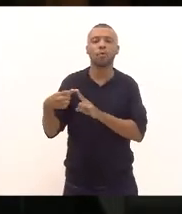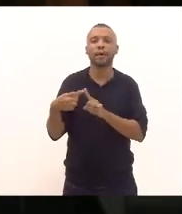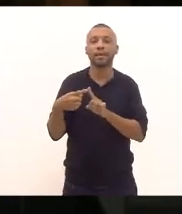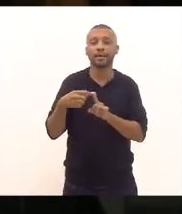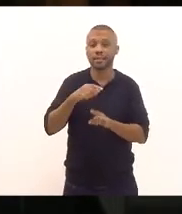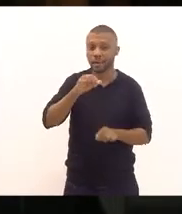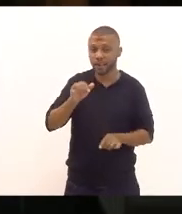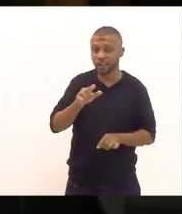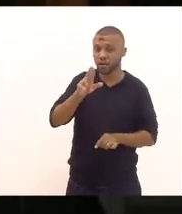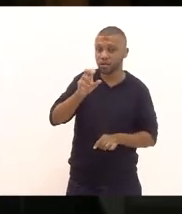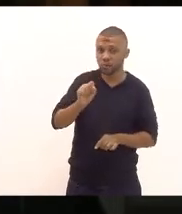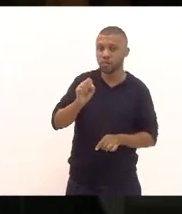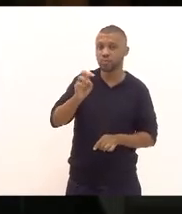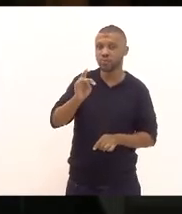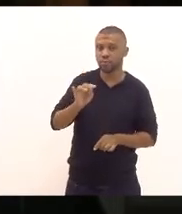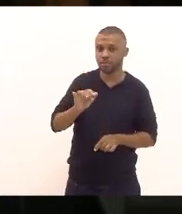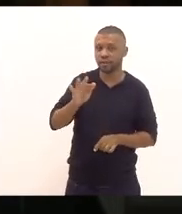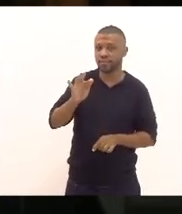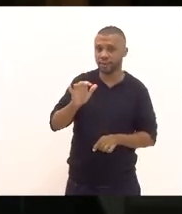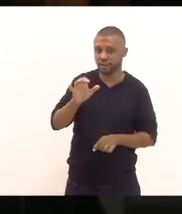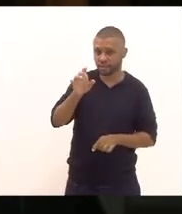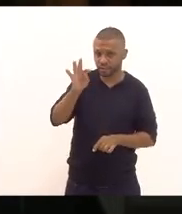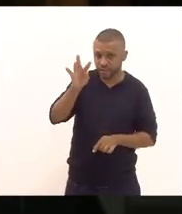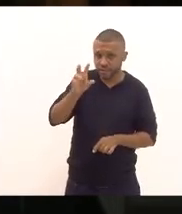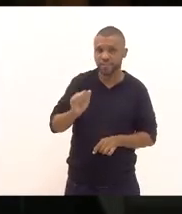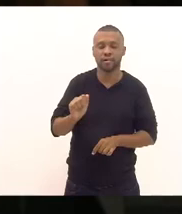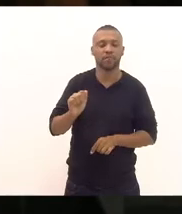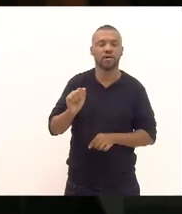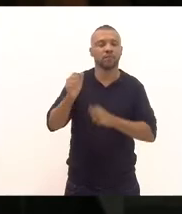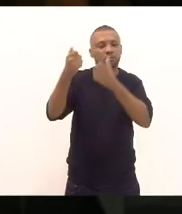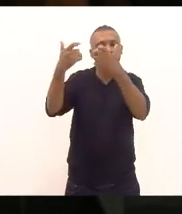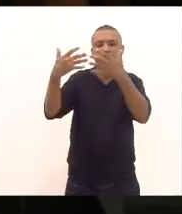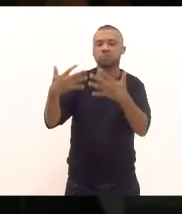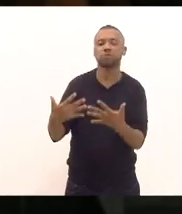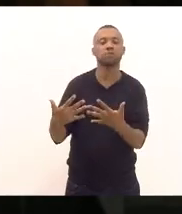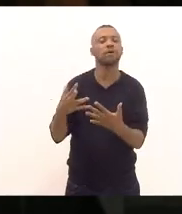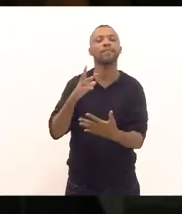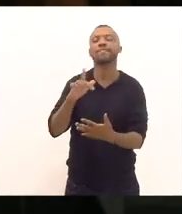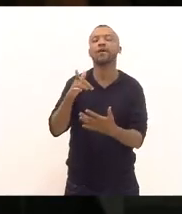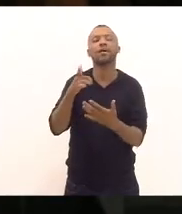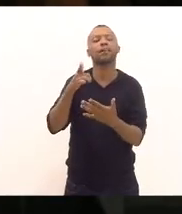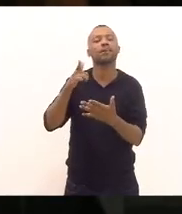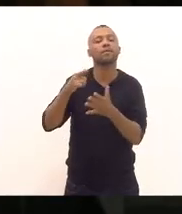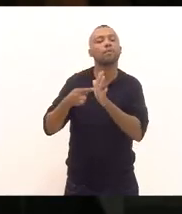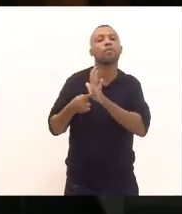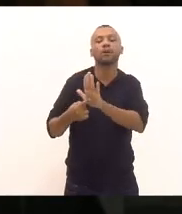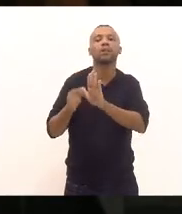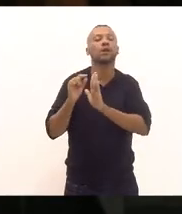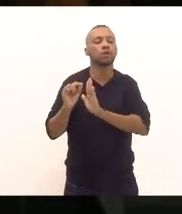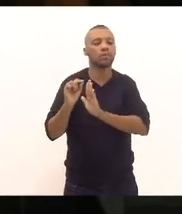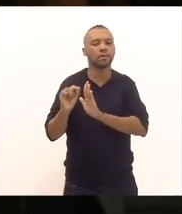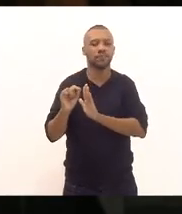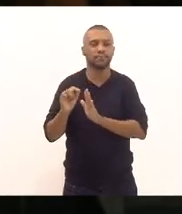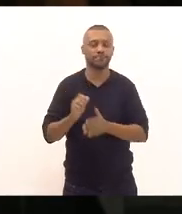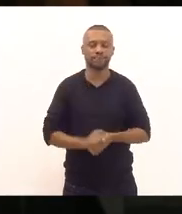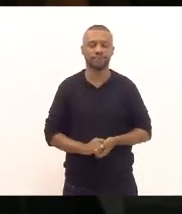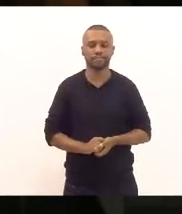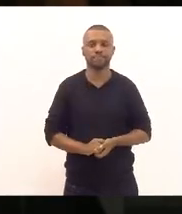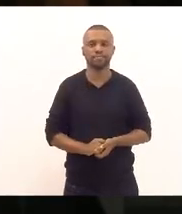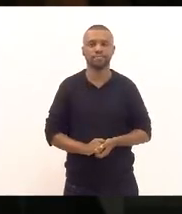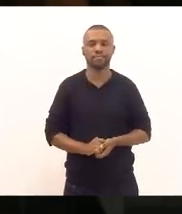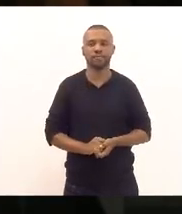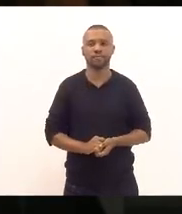justificativa ele vai dizer E aí é o seguinte